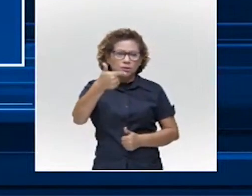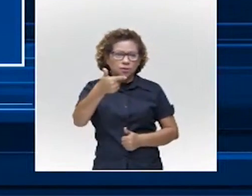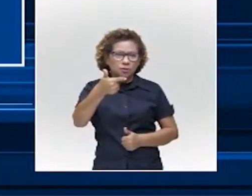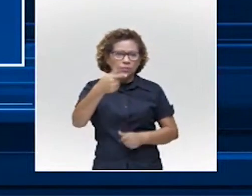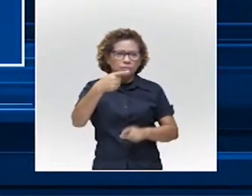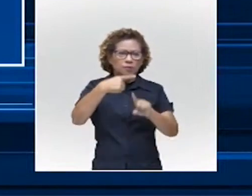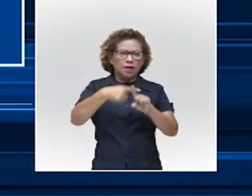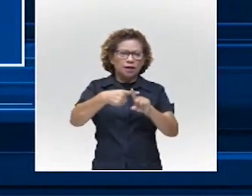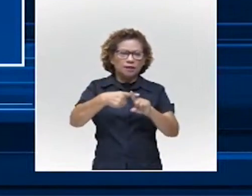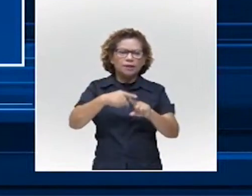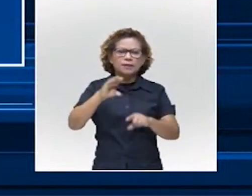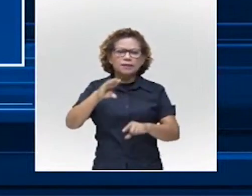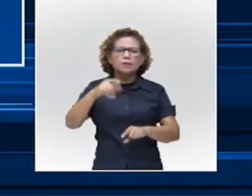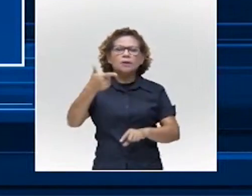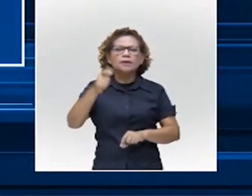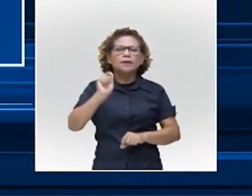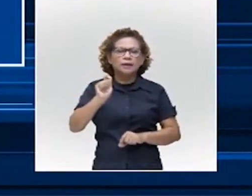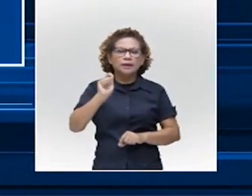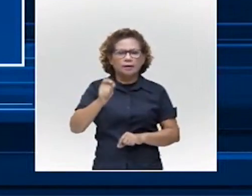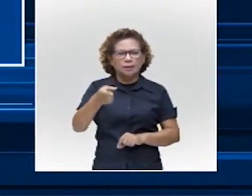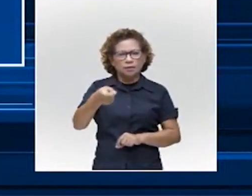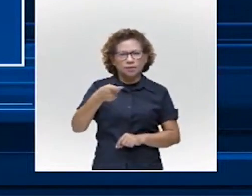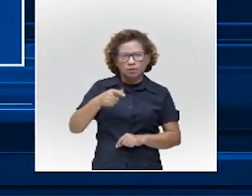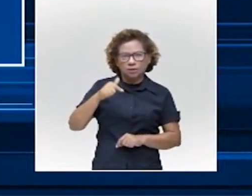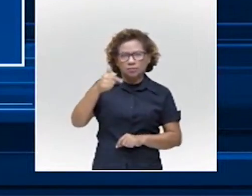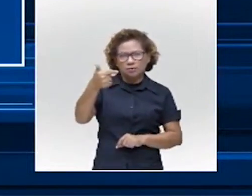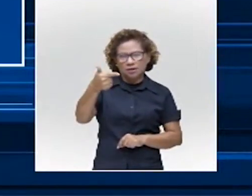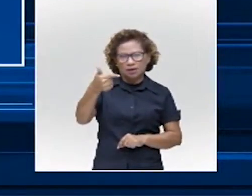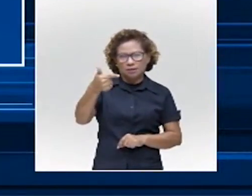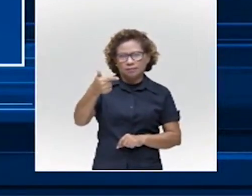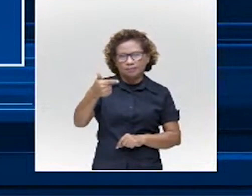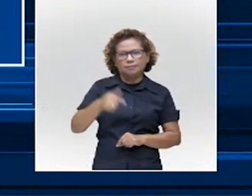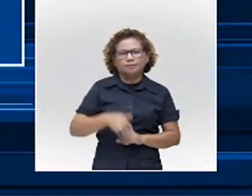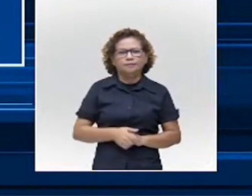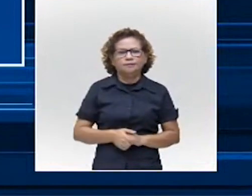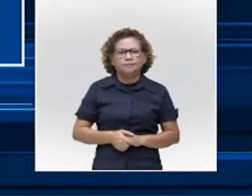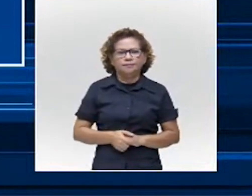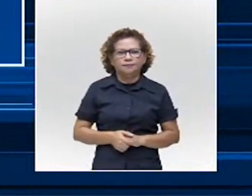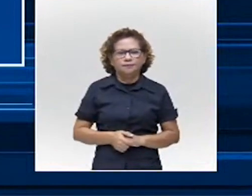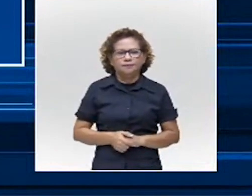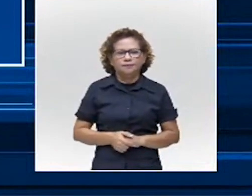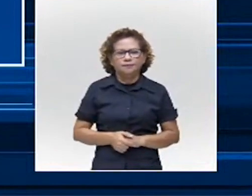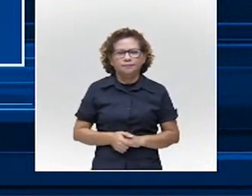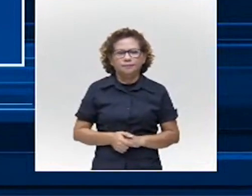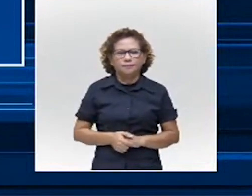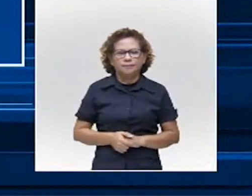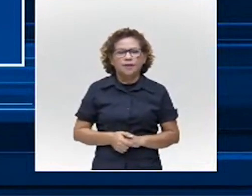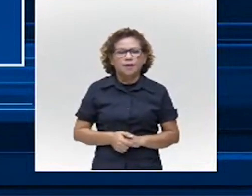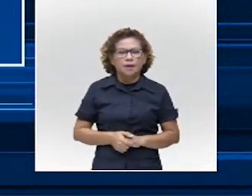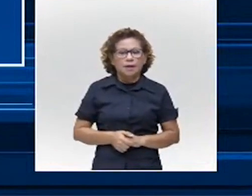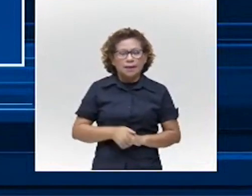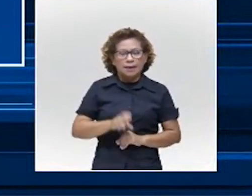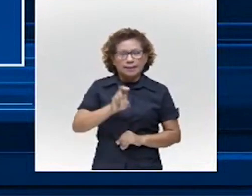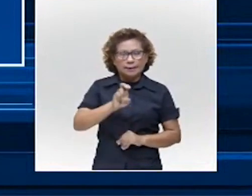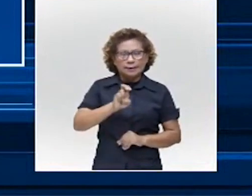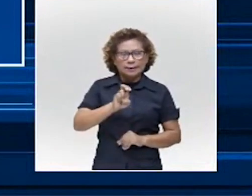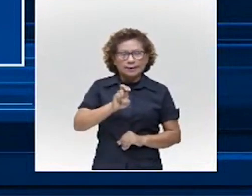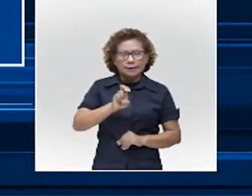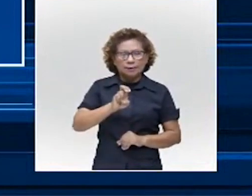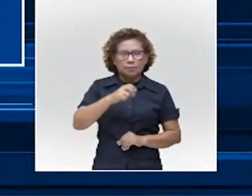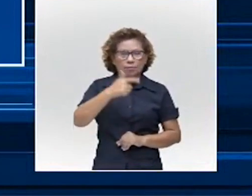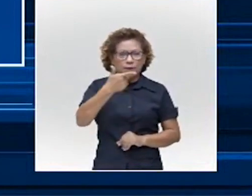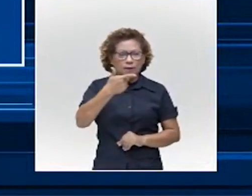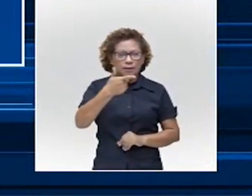nós queremos determinar. Beleza? Então, continuando, olha só. 5 ao quadrado é 25, até